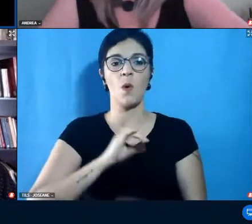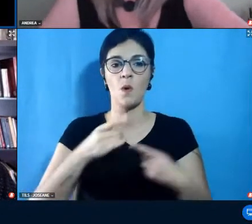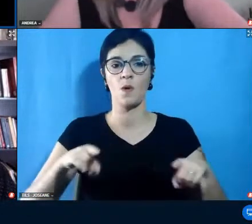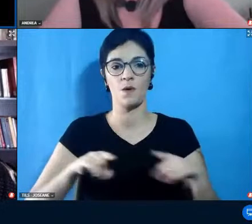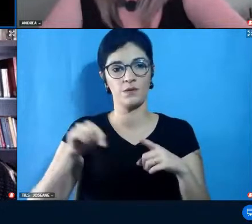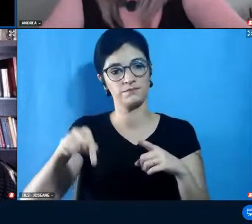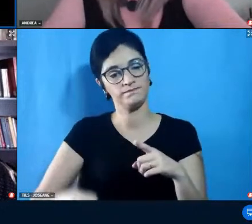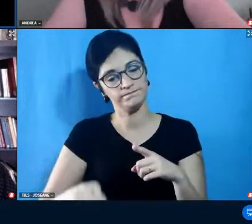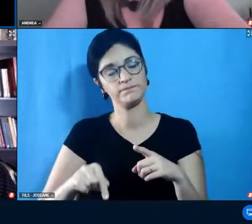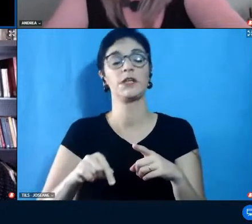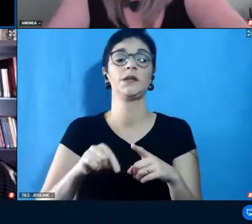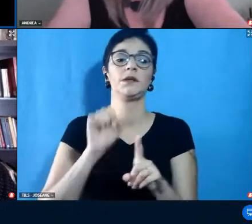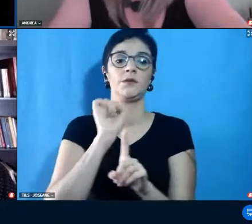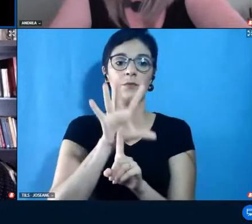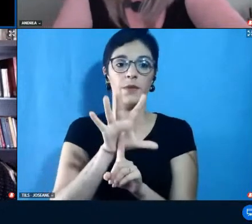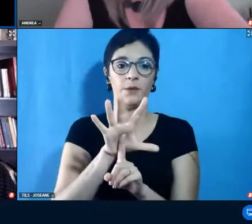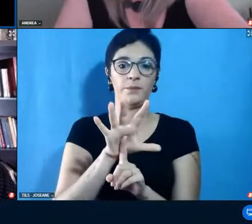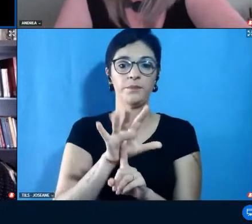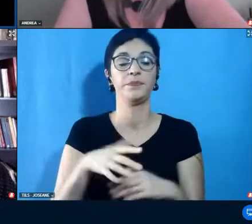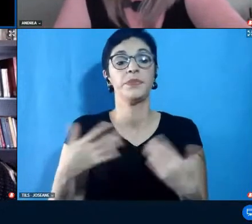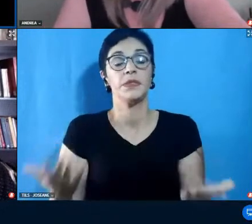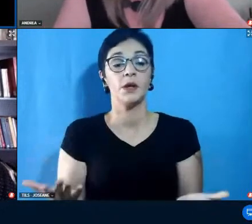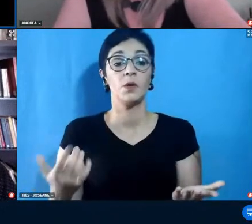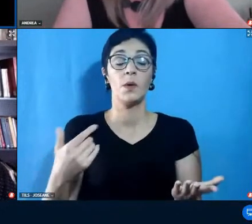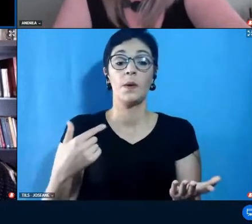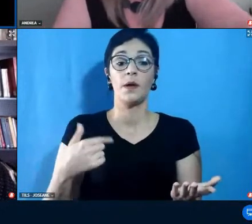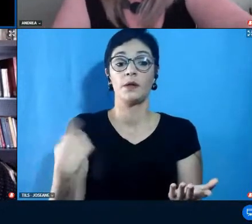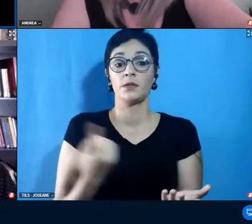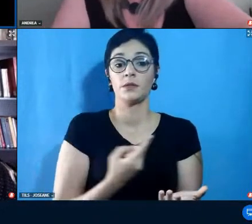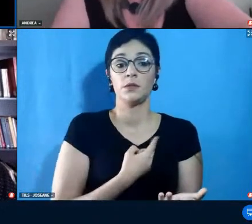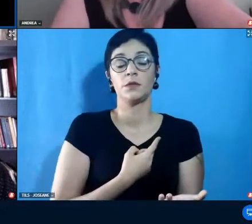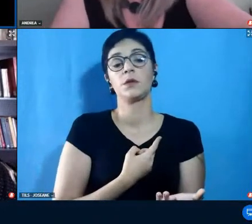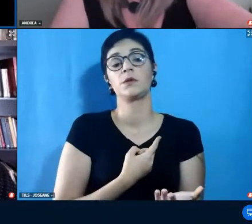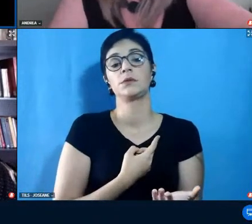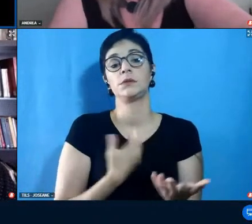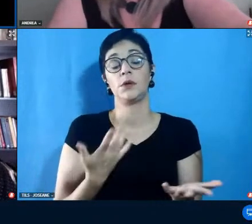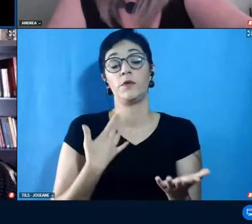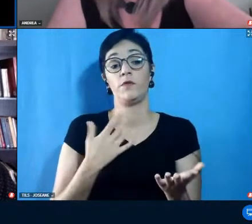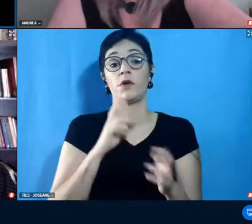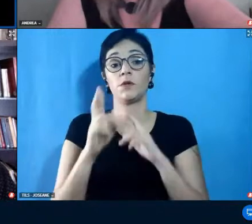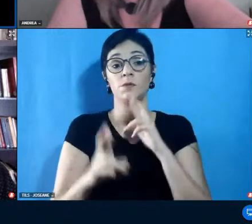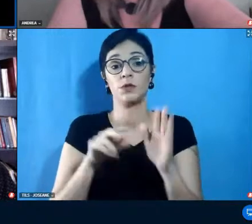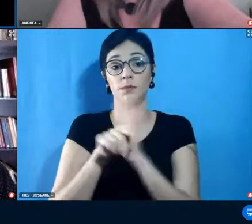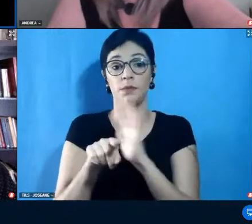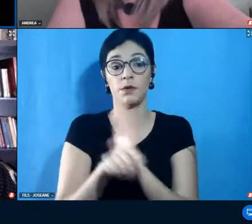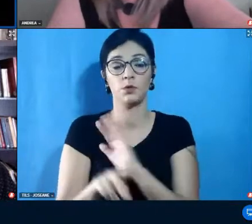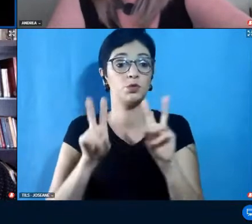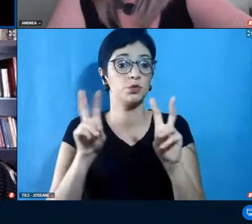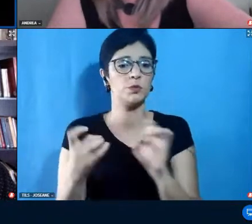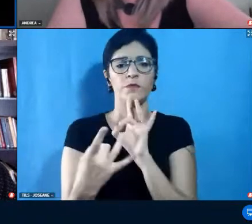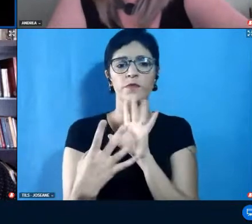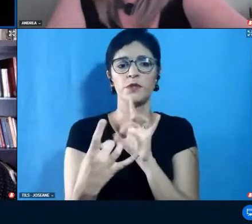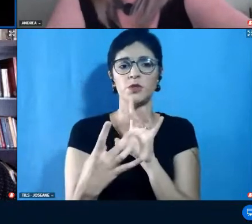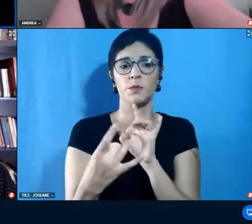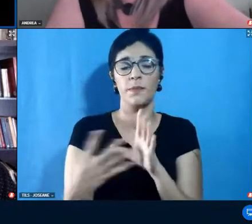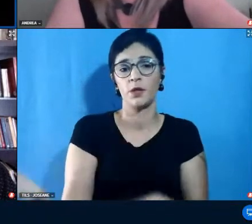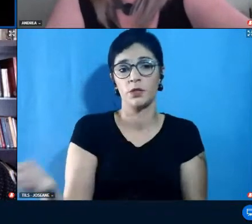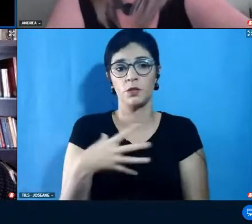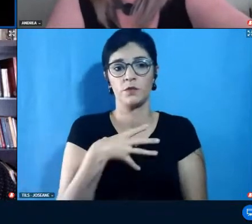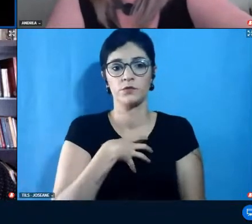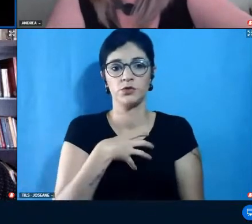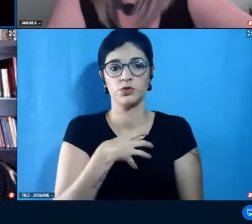nosso trabalho esse ano, com a pandemia ali no Coral, vou responder as perguntas aqui, quanto o feedback desse novo modelo que a gente usou